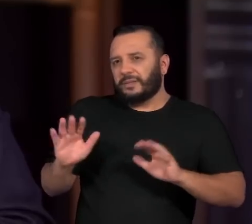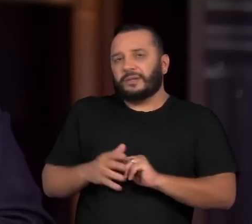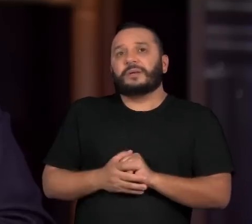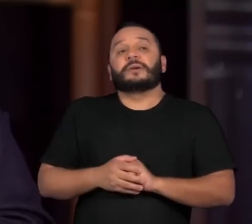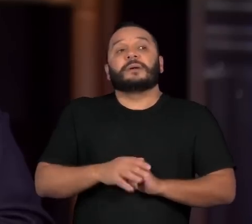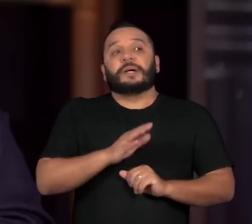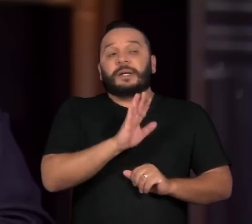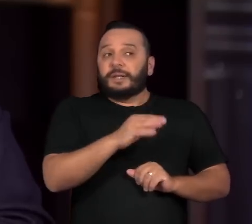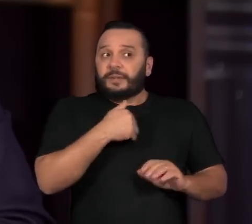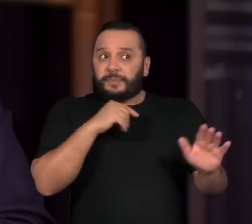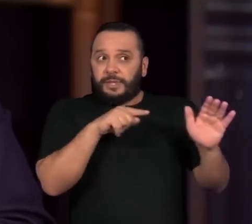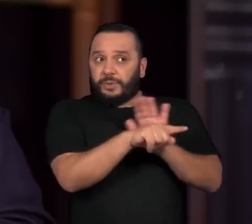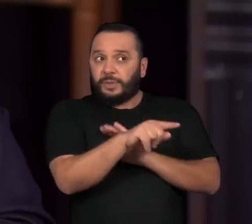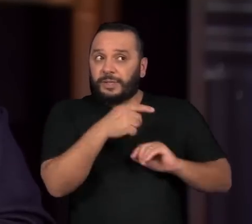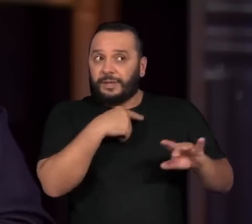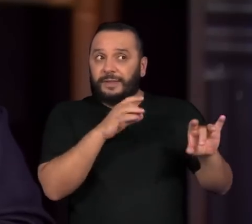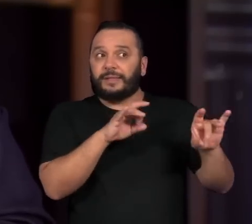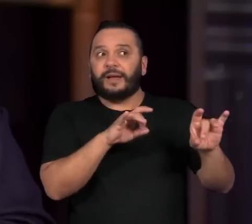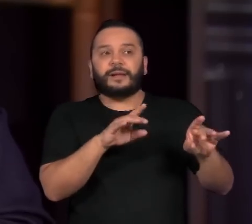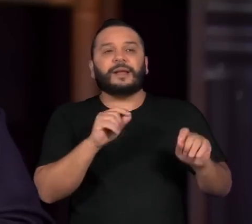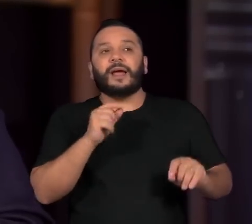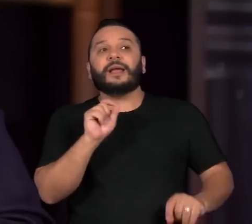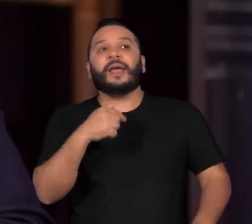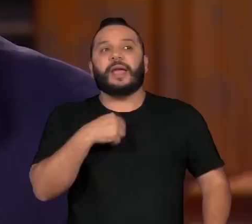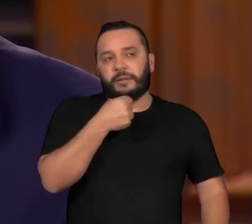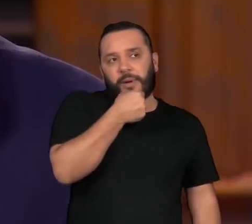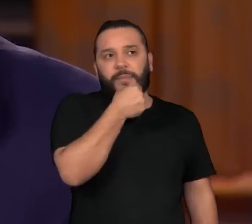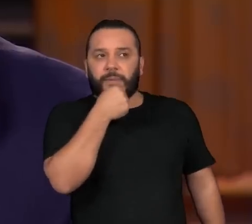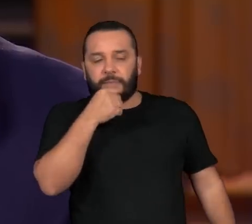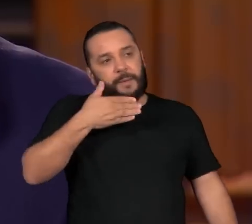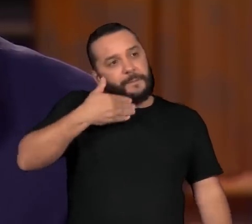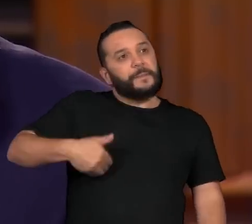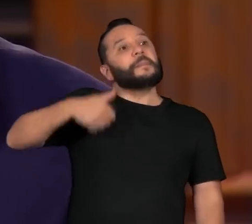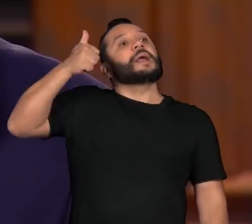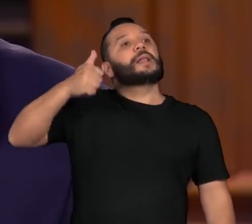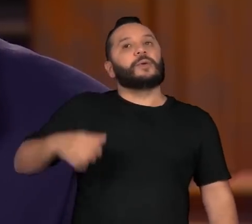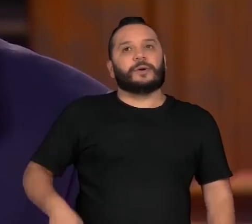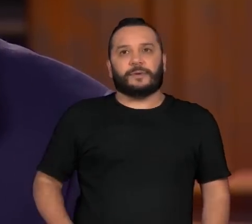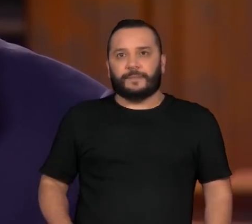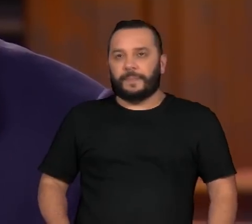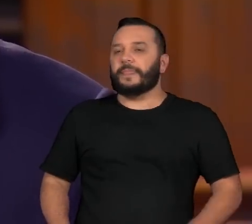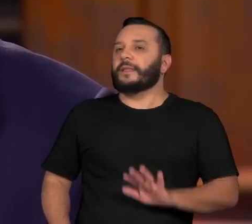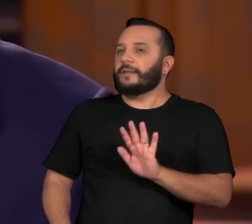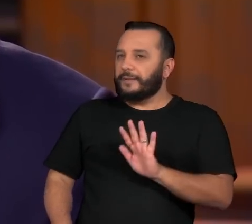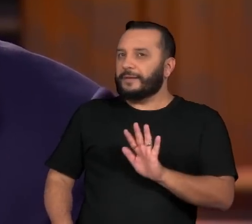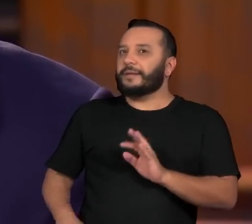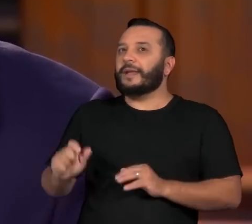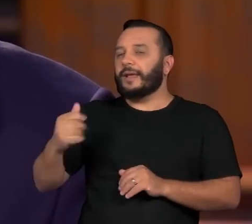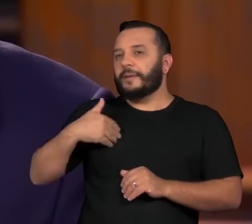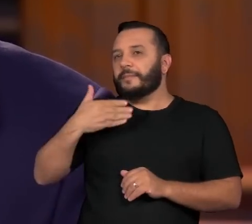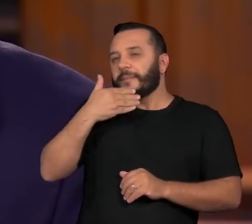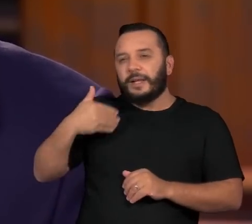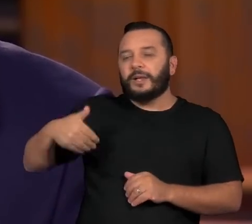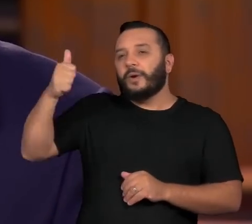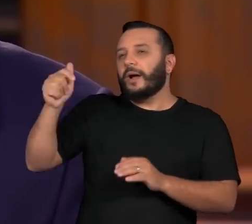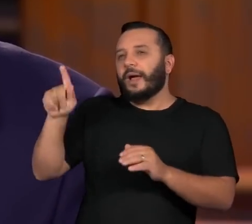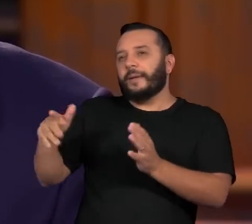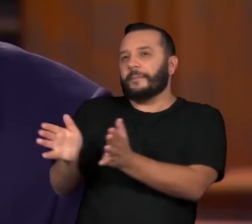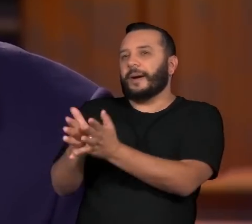coisa técnica. Quem canta melhor? Quem canta melhor é um padre maravilhoso, que é o